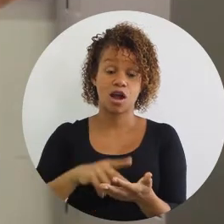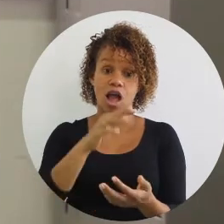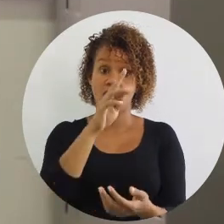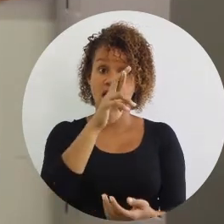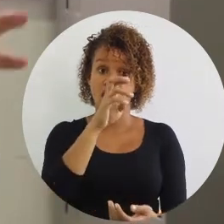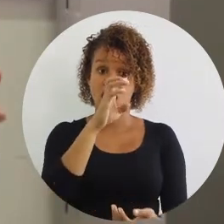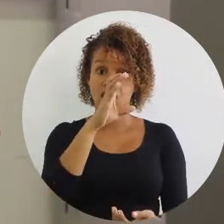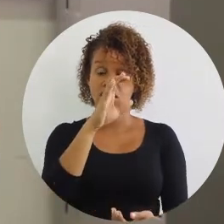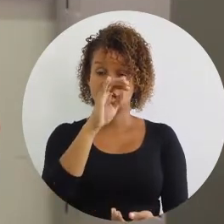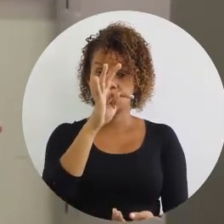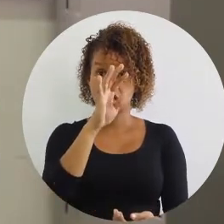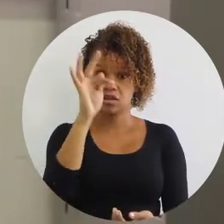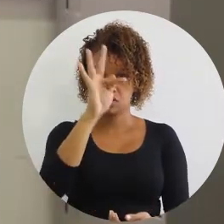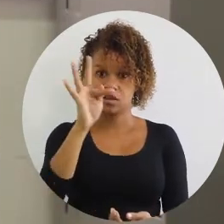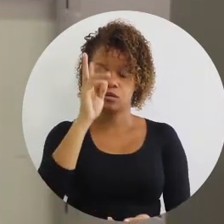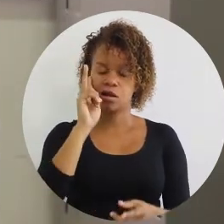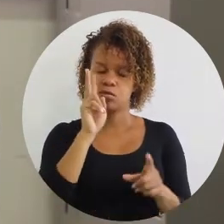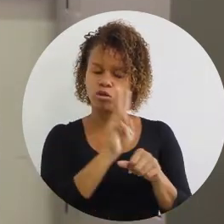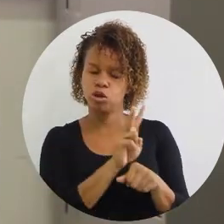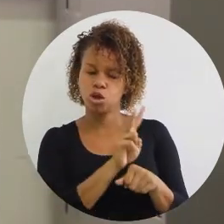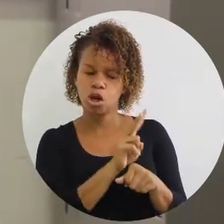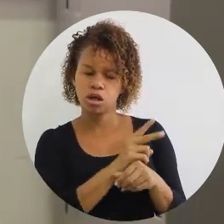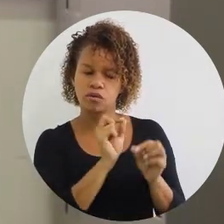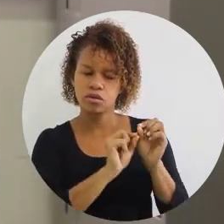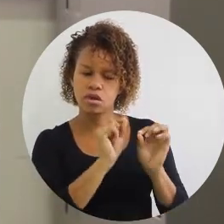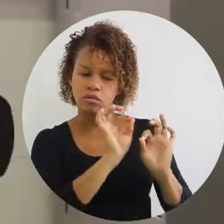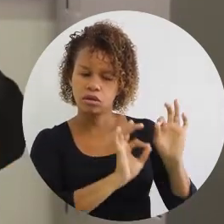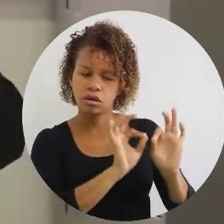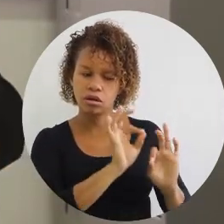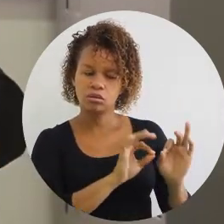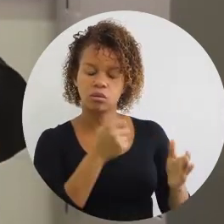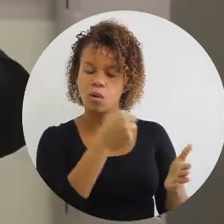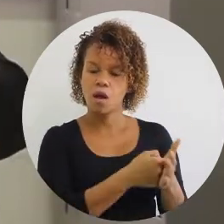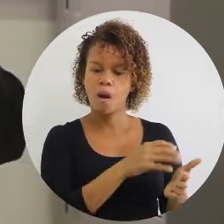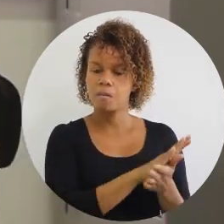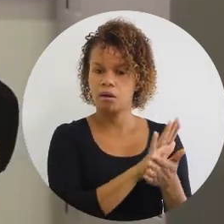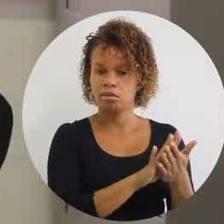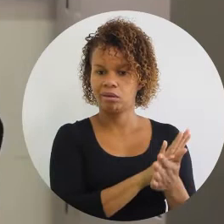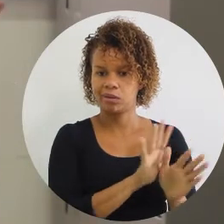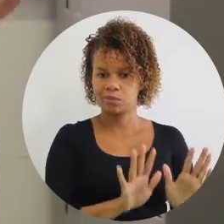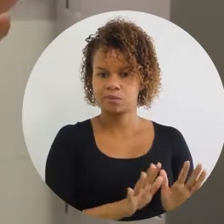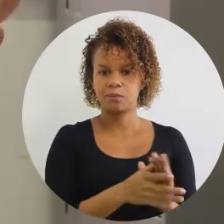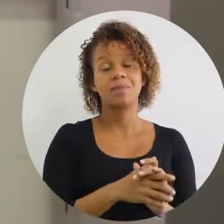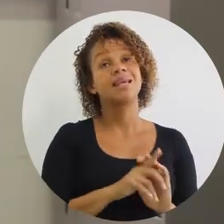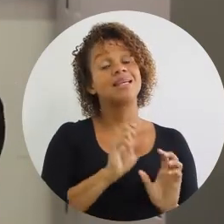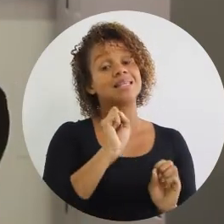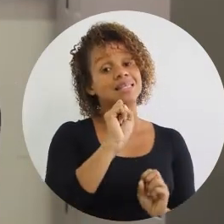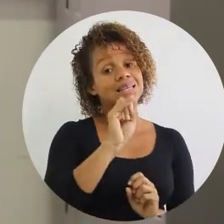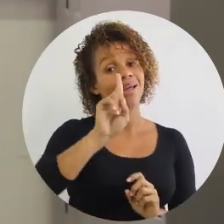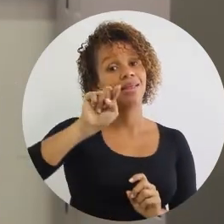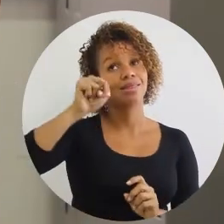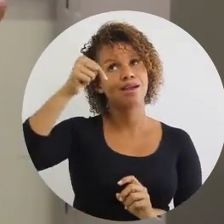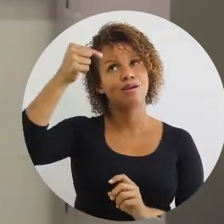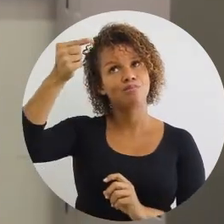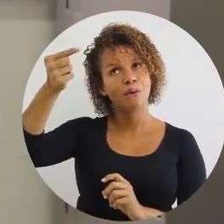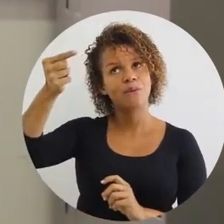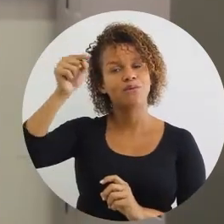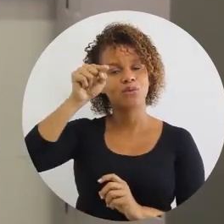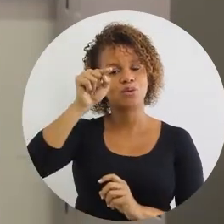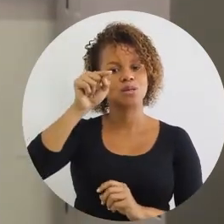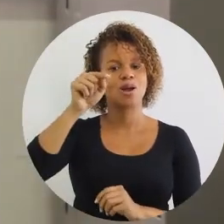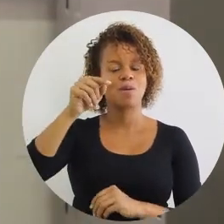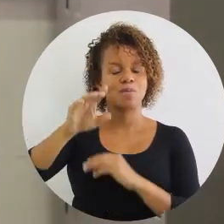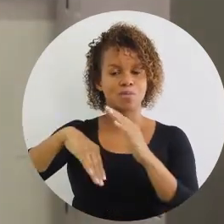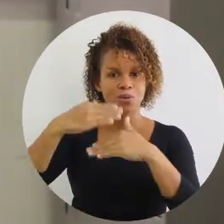monitorando o que vai ser feito com essa matéria-prima. Então, não é cobrado. Se depois você produziu o